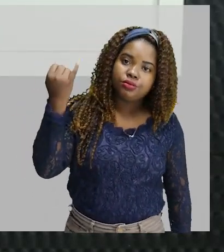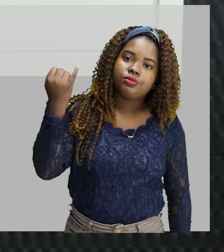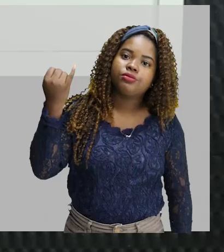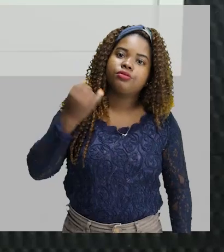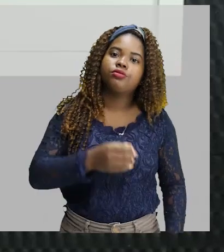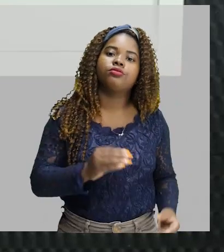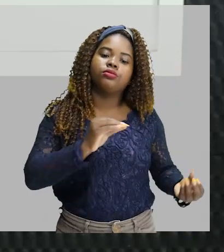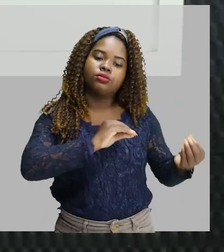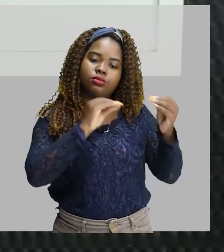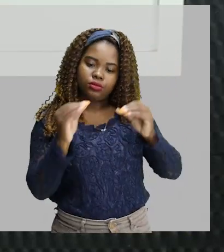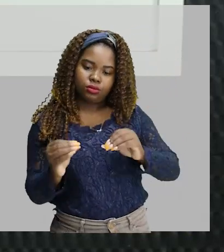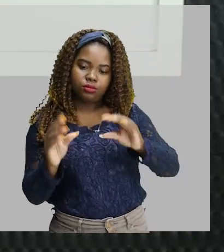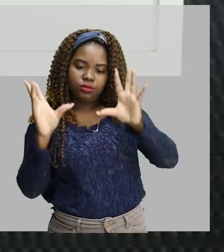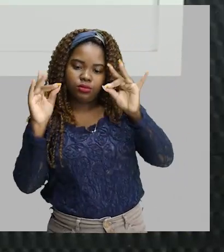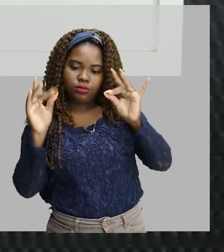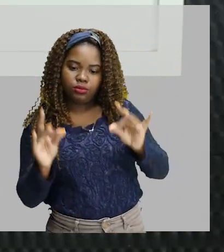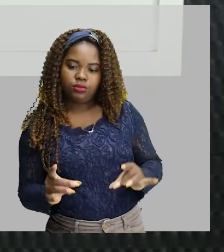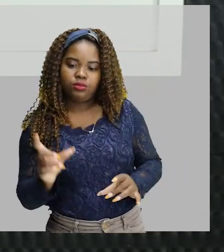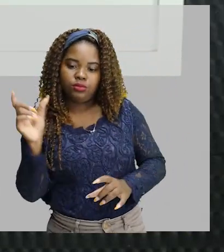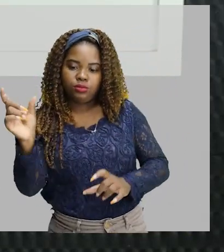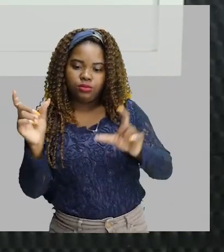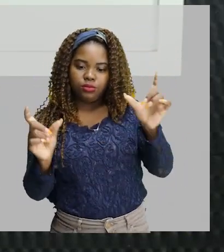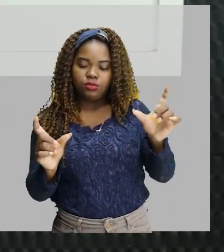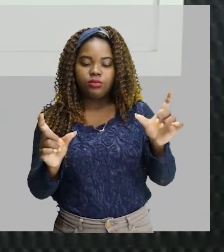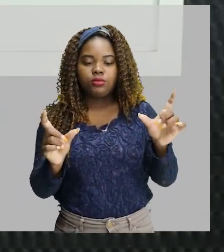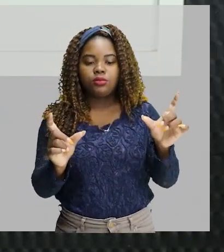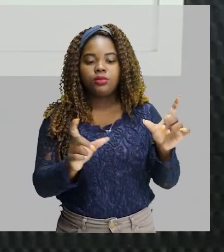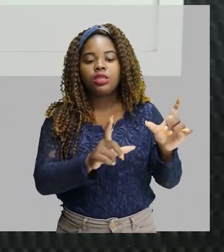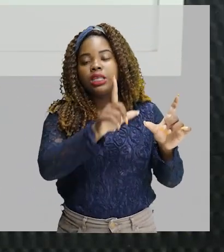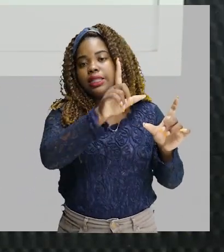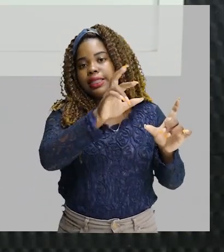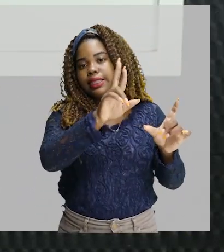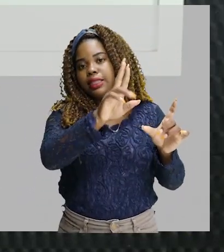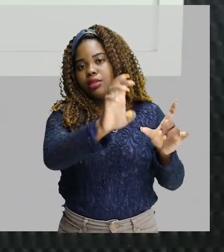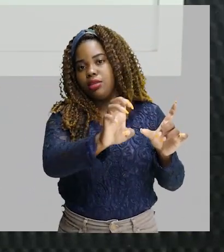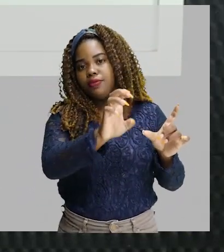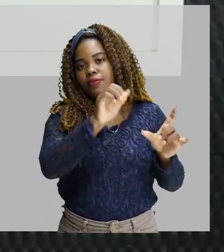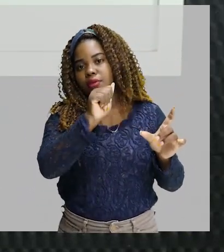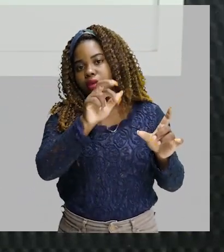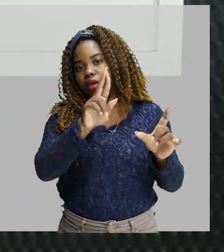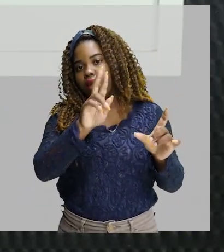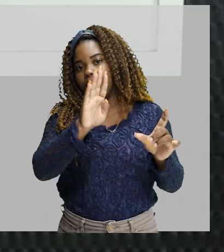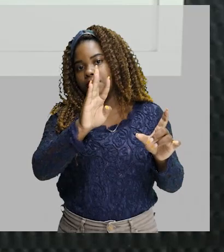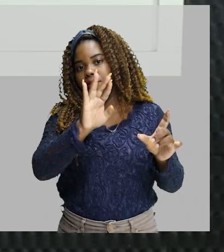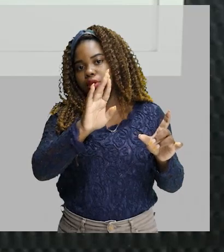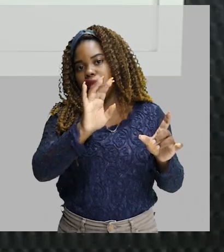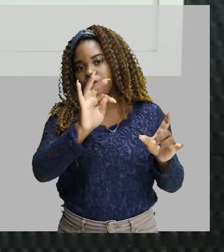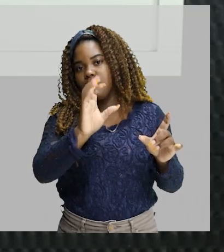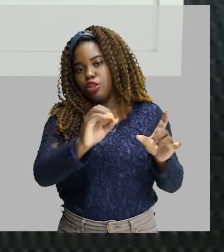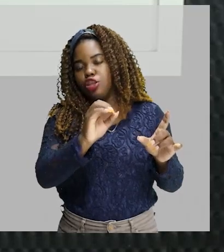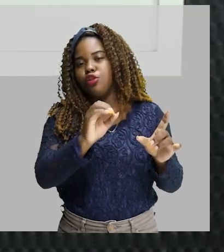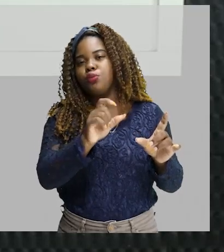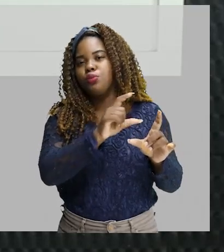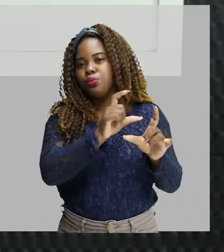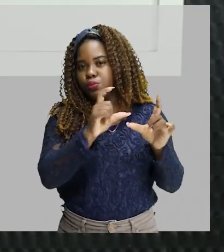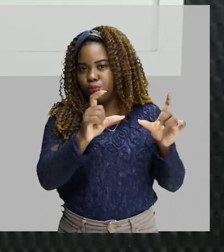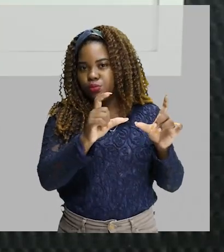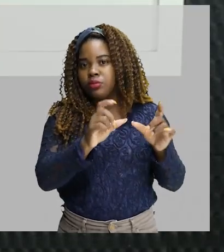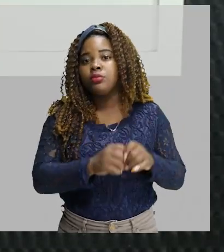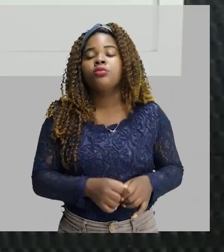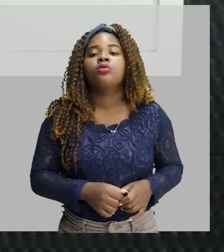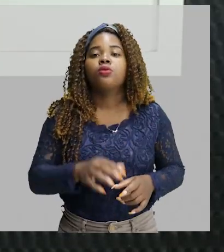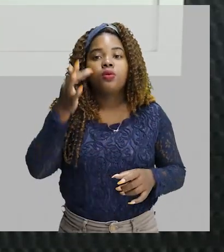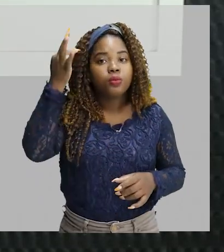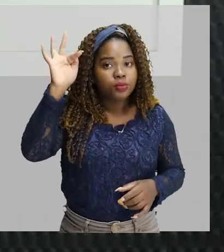livre-arbítrio, principalmente a questão do livre-arbítrio. Olha só, Santo Agostinho, como filósofo